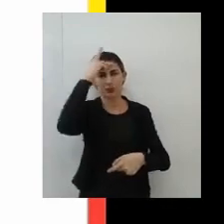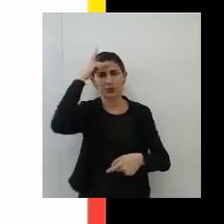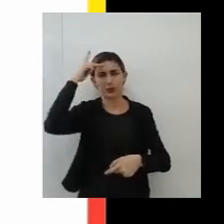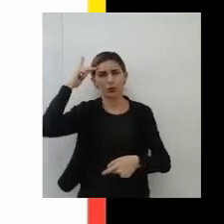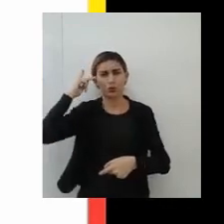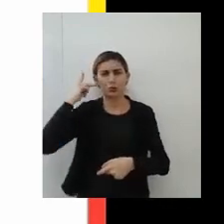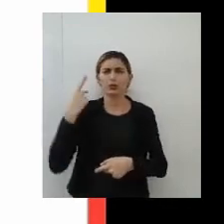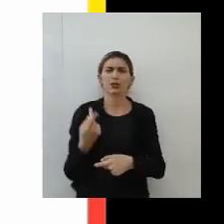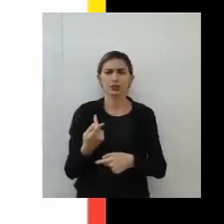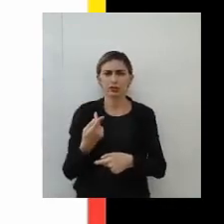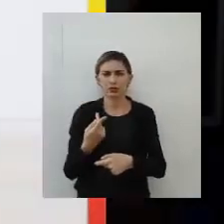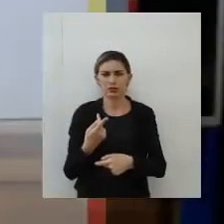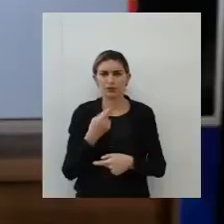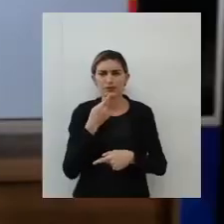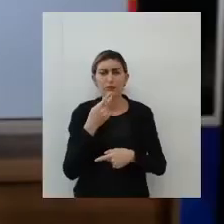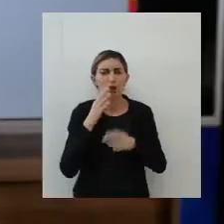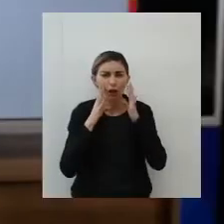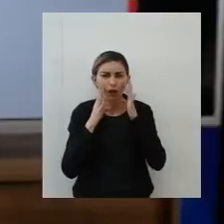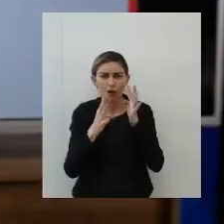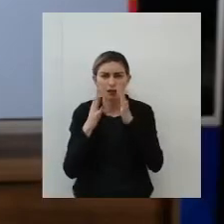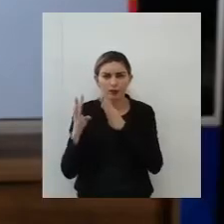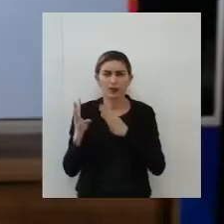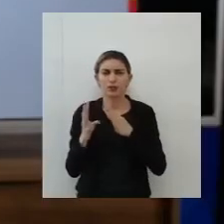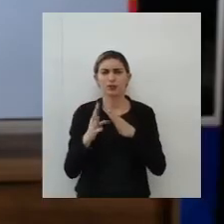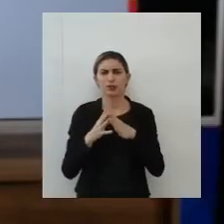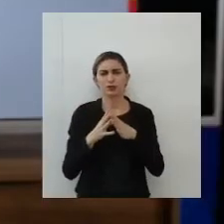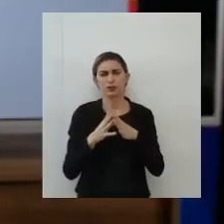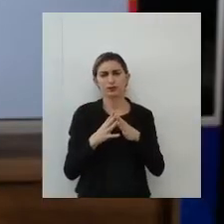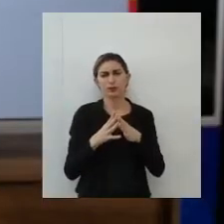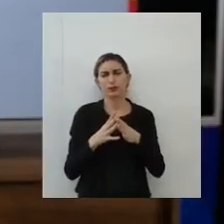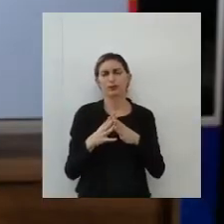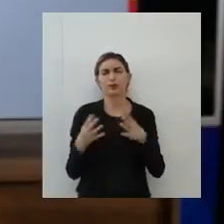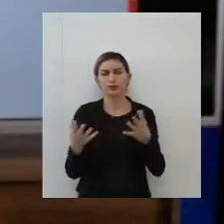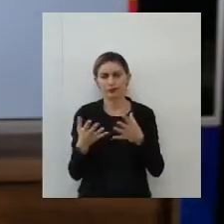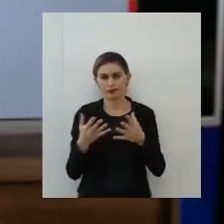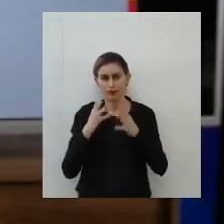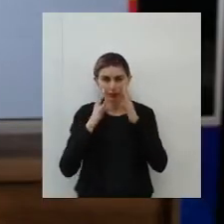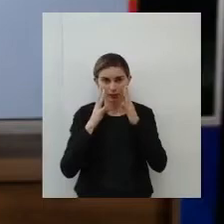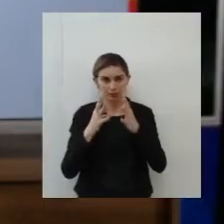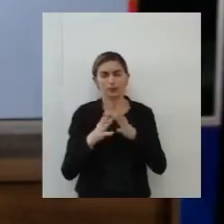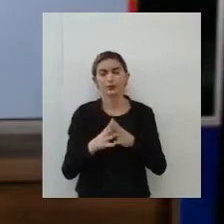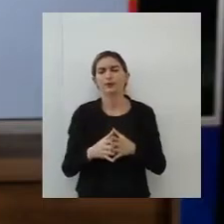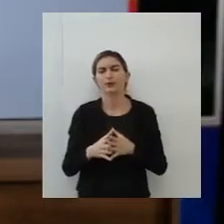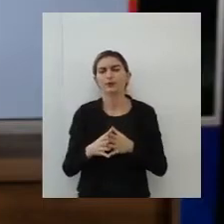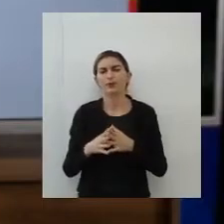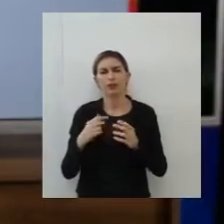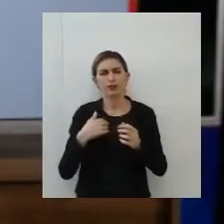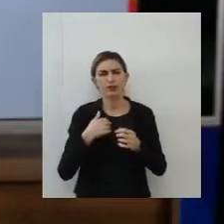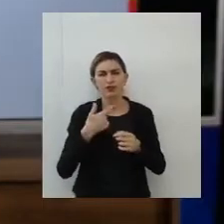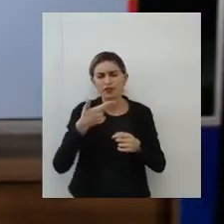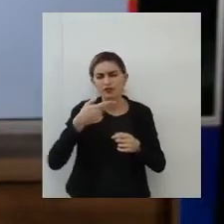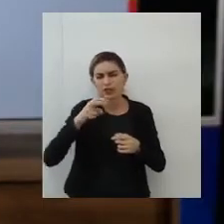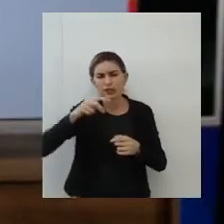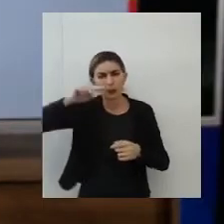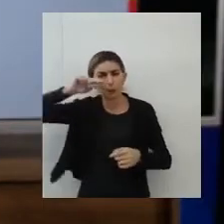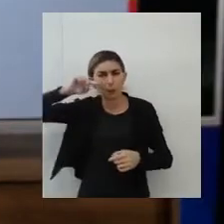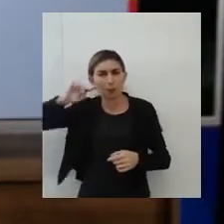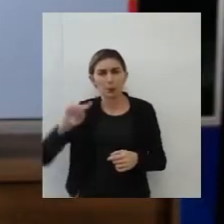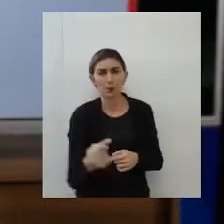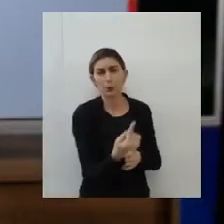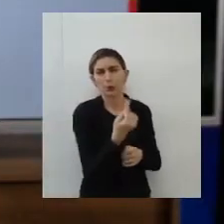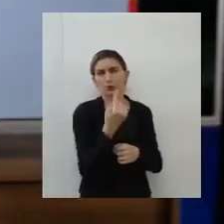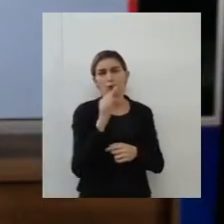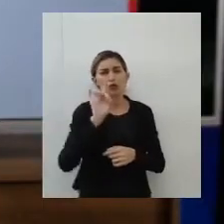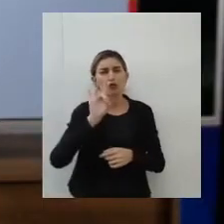rapidinho. Presta atenção no que o tio Pimpão vai dizer agora. Tá? Presta bem atenção. 25 milhões